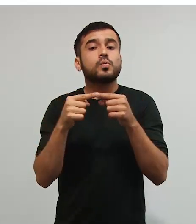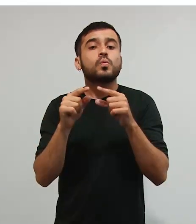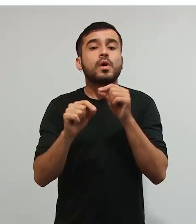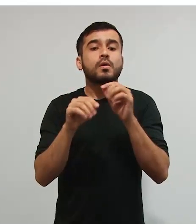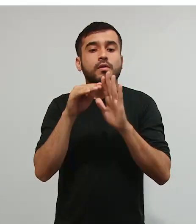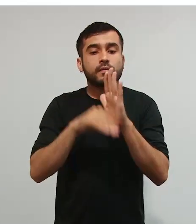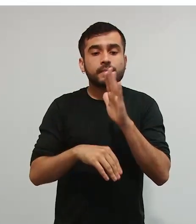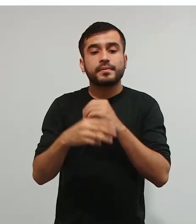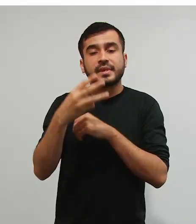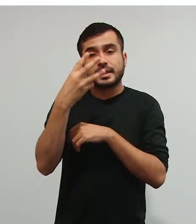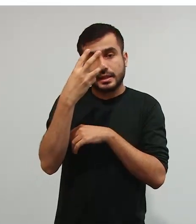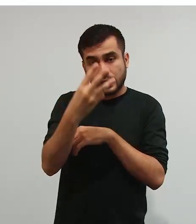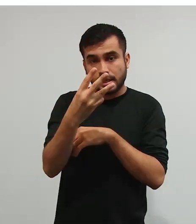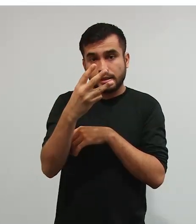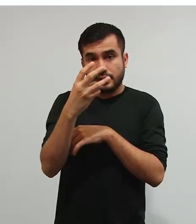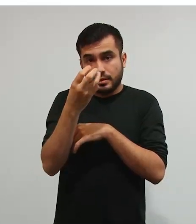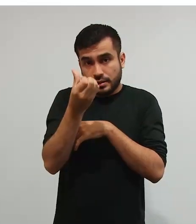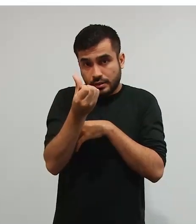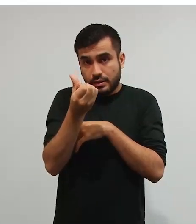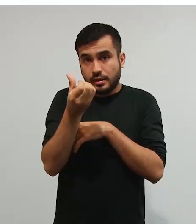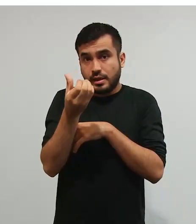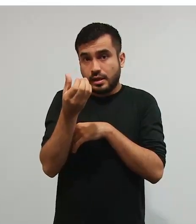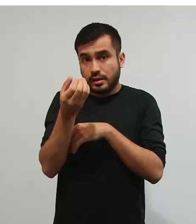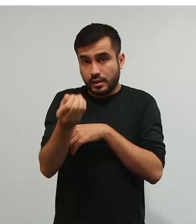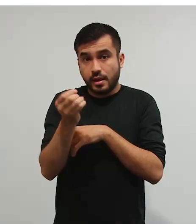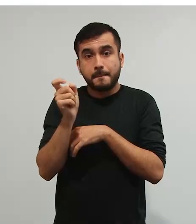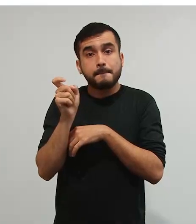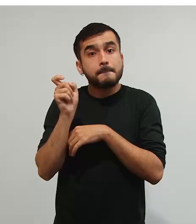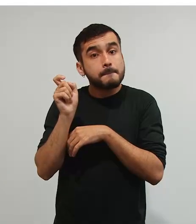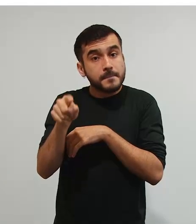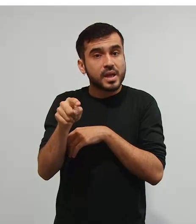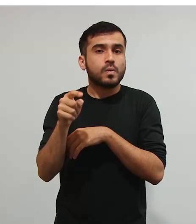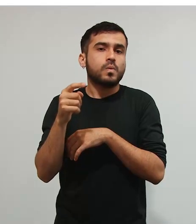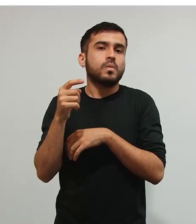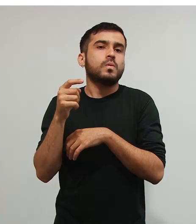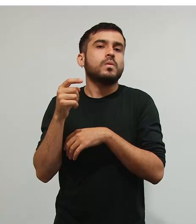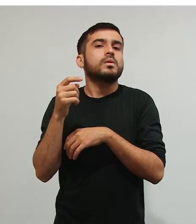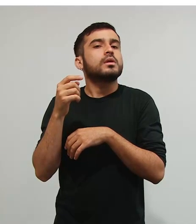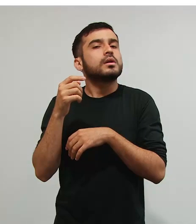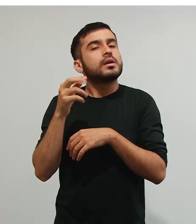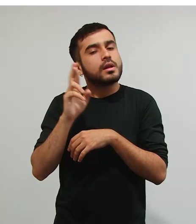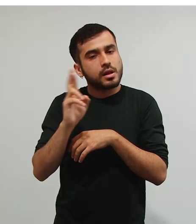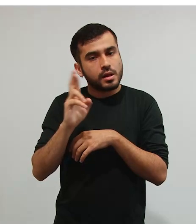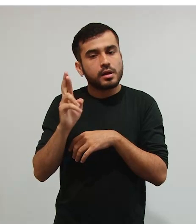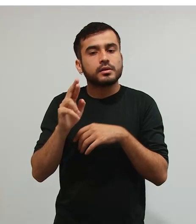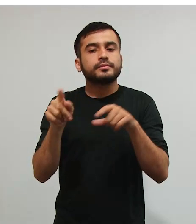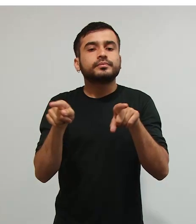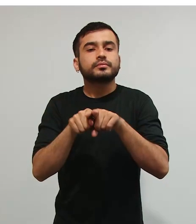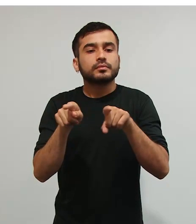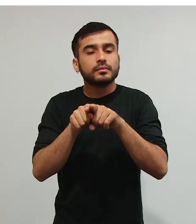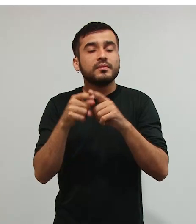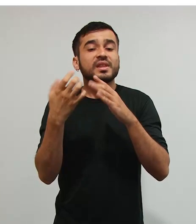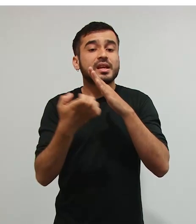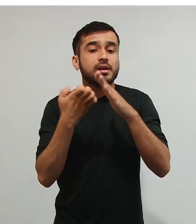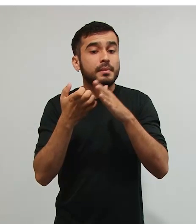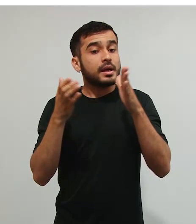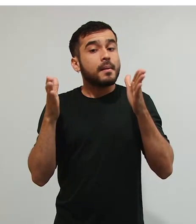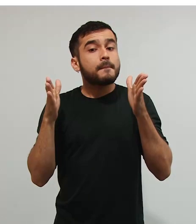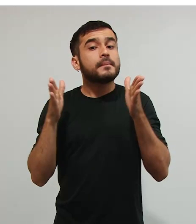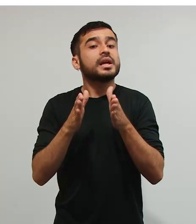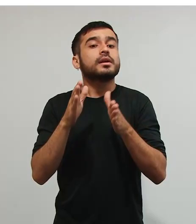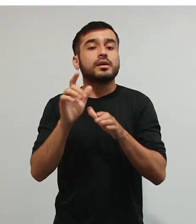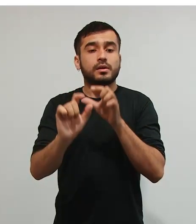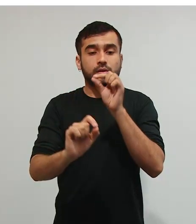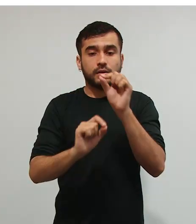inferior a R$360 mil. E empresa de pequeno porte, que também é